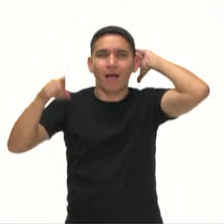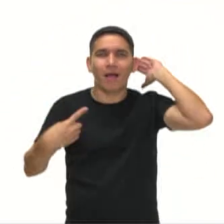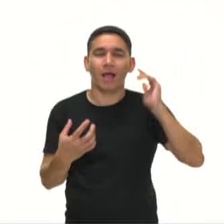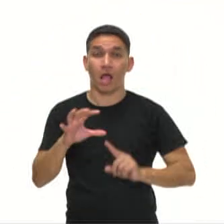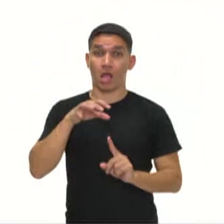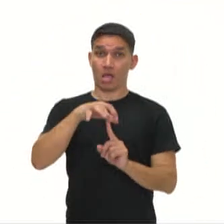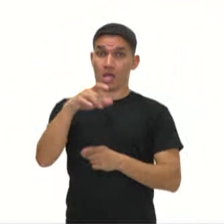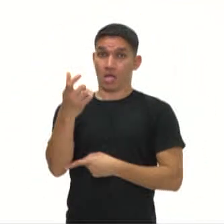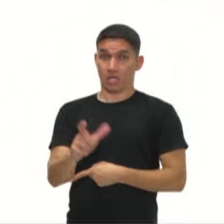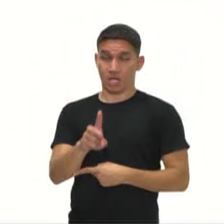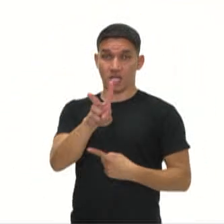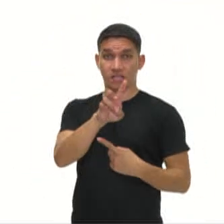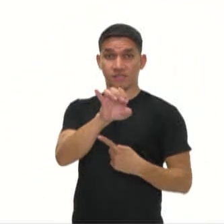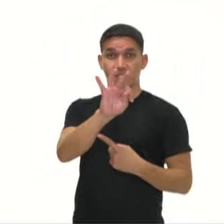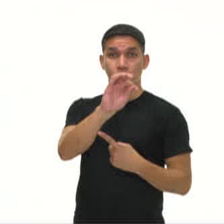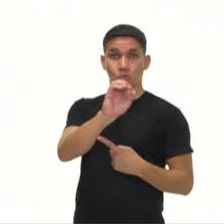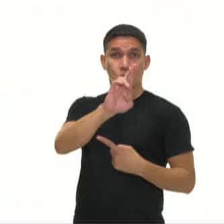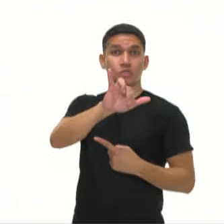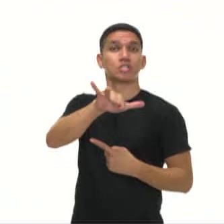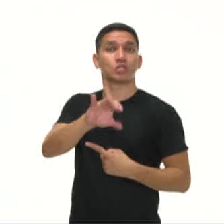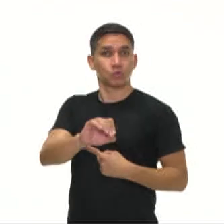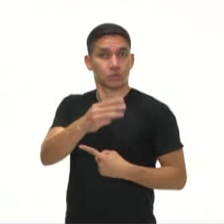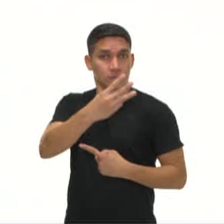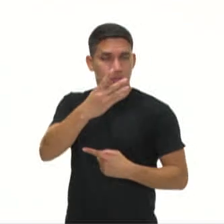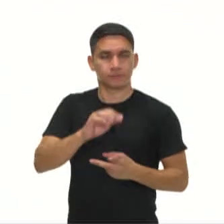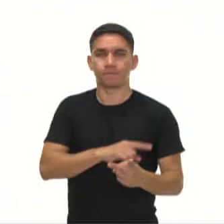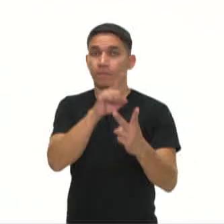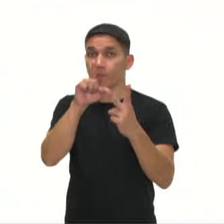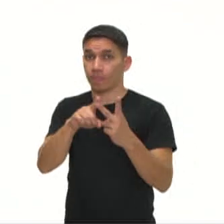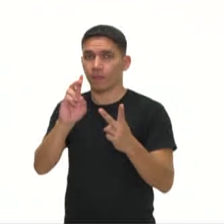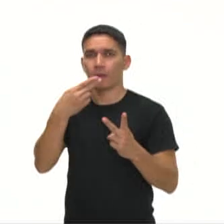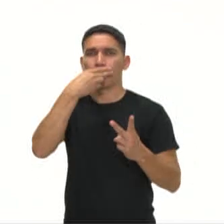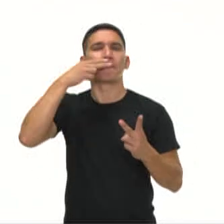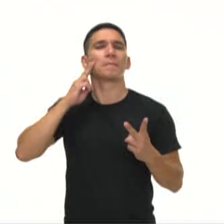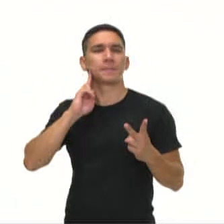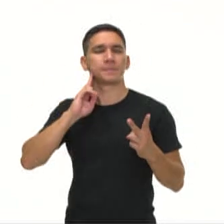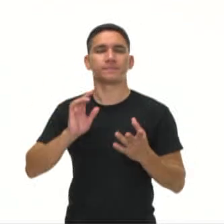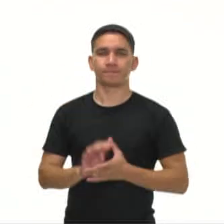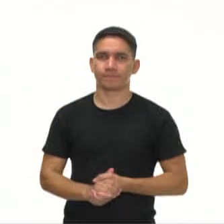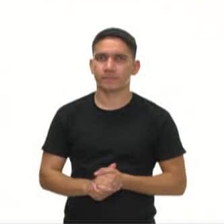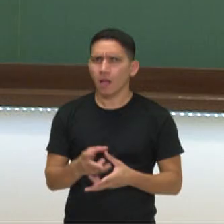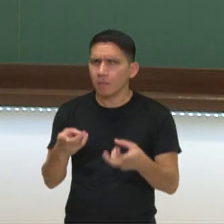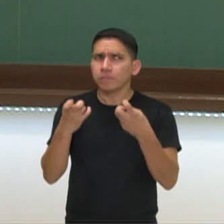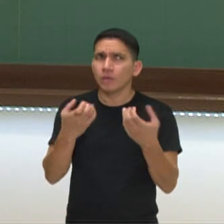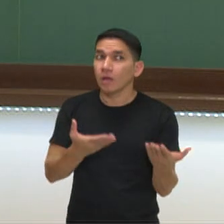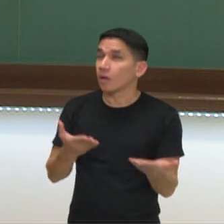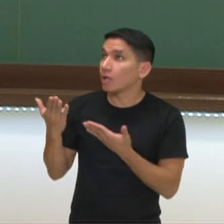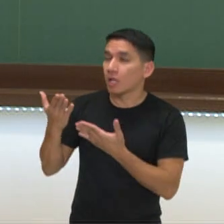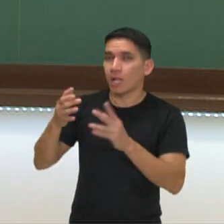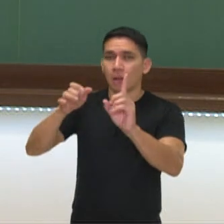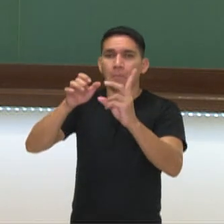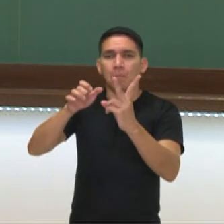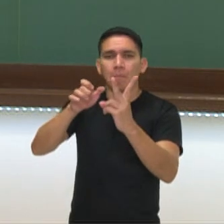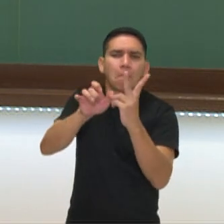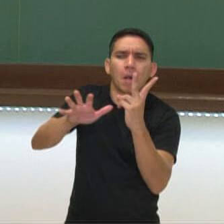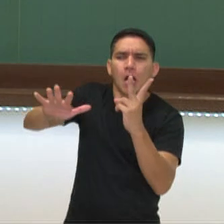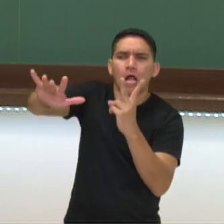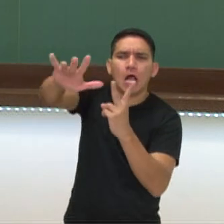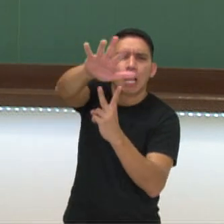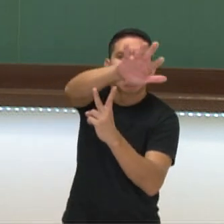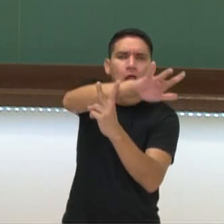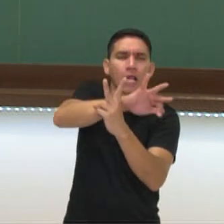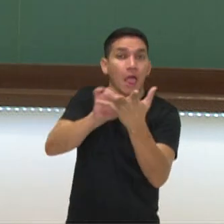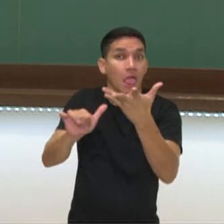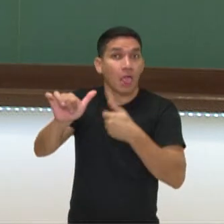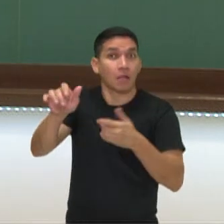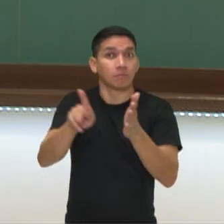Itália, Vittorio Emanuele III. Do lado direito da imagem, Benito Mussolini. Repara que ao redor da imagem você tem